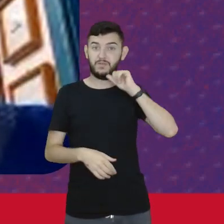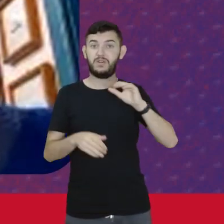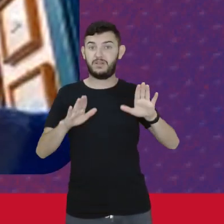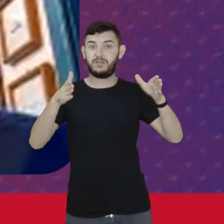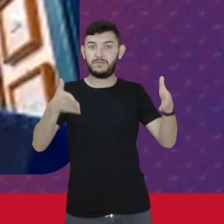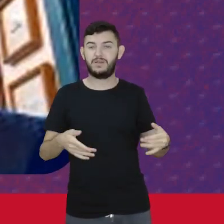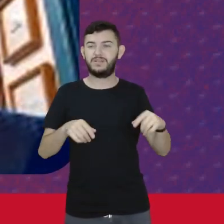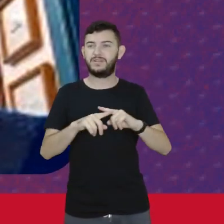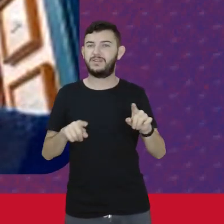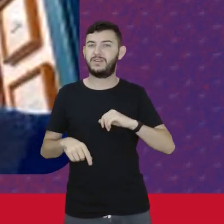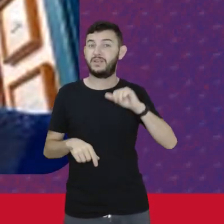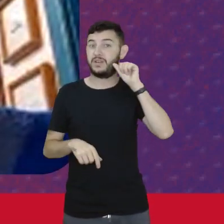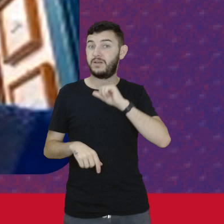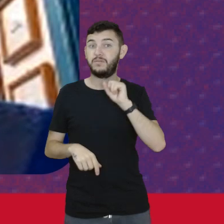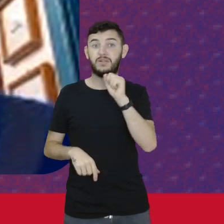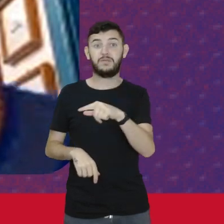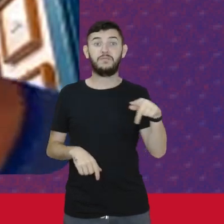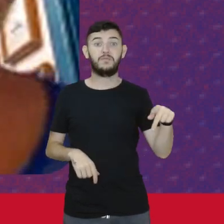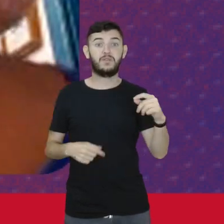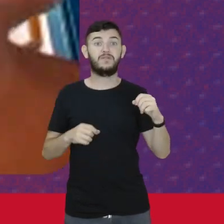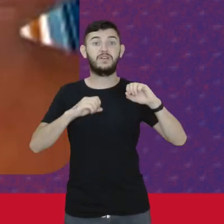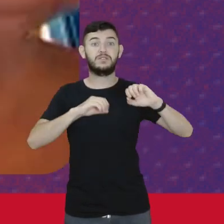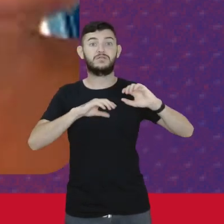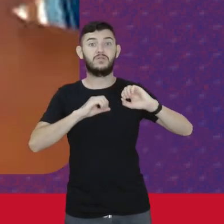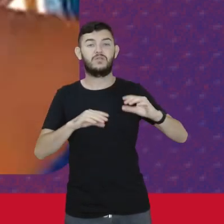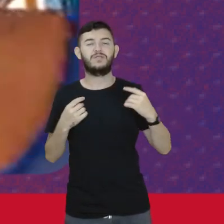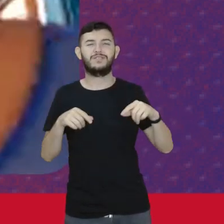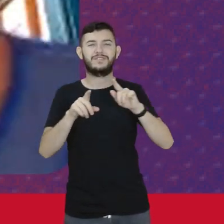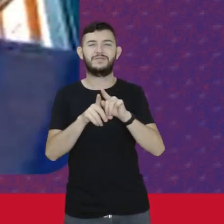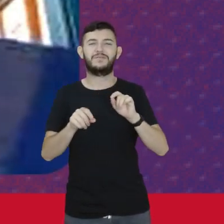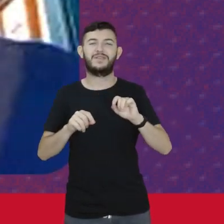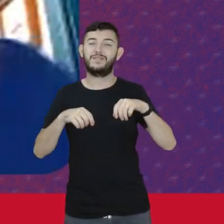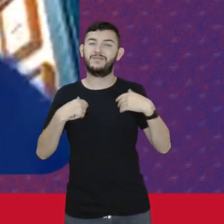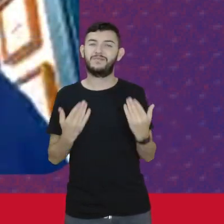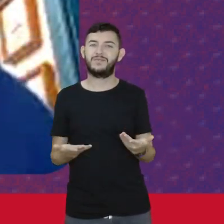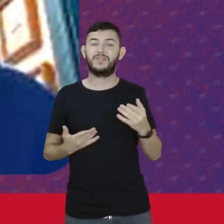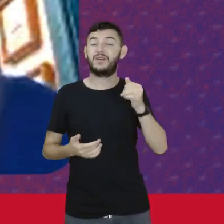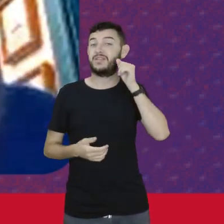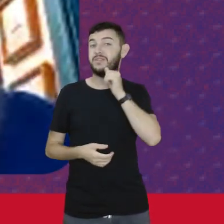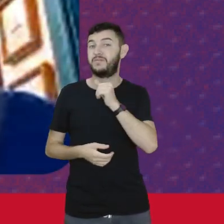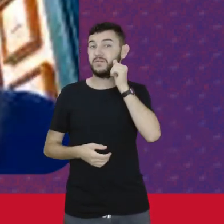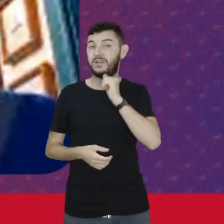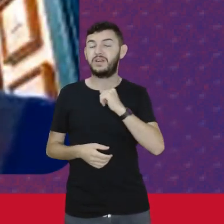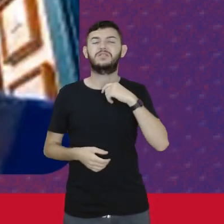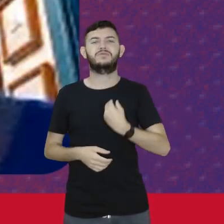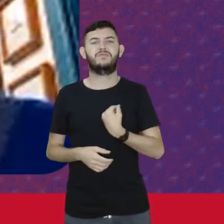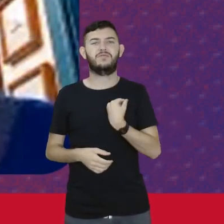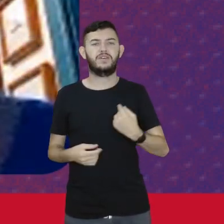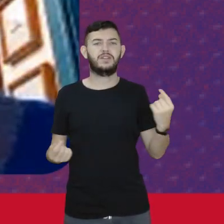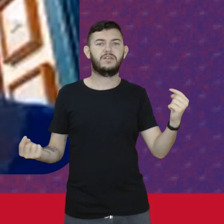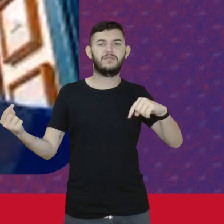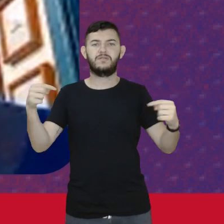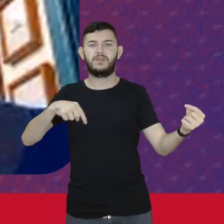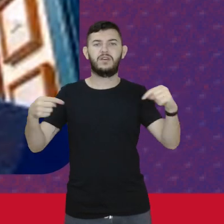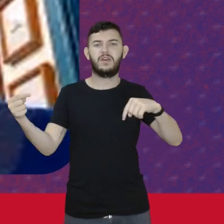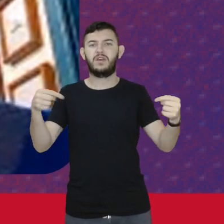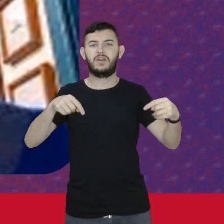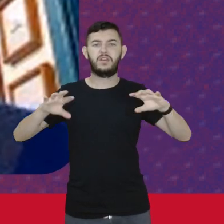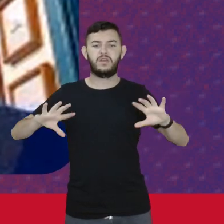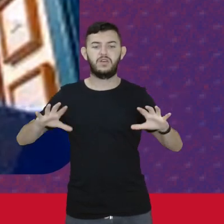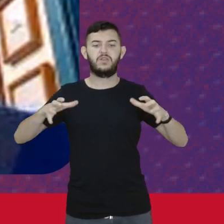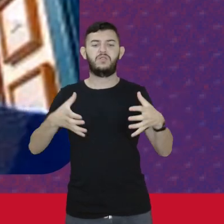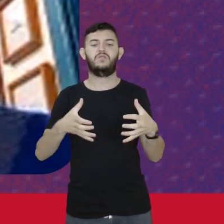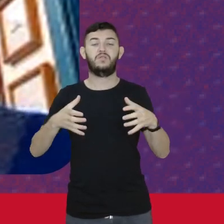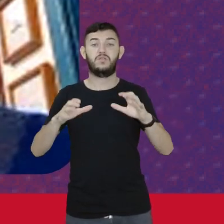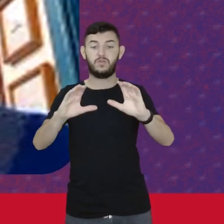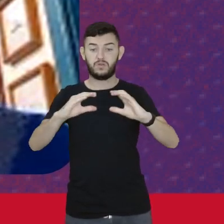mulheres professoras, enfim, as mulheres vieram para o Congresso.